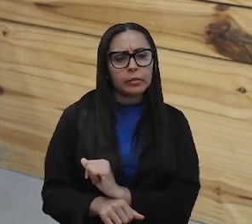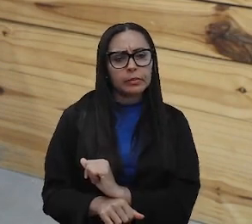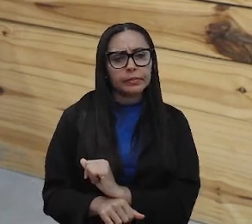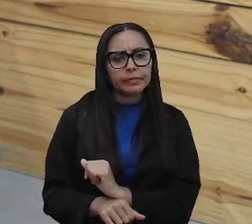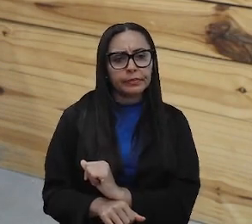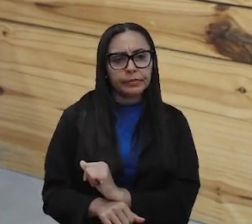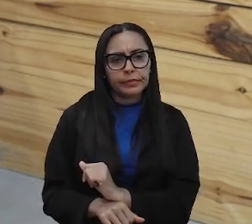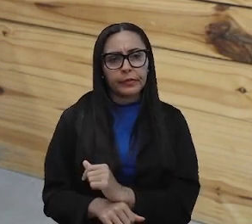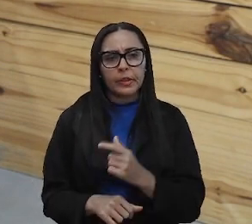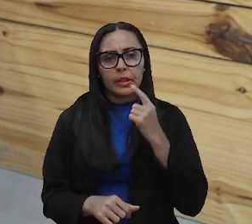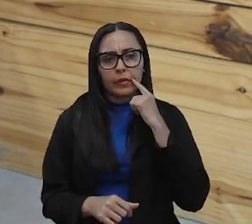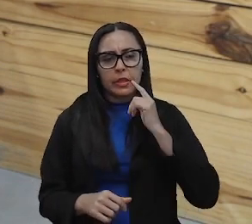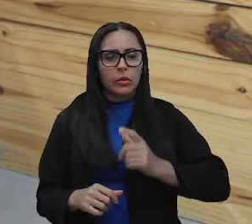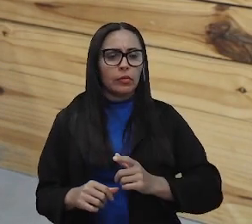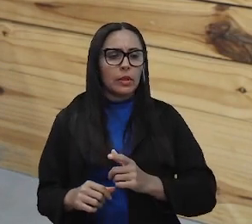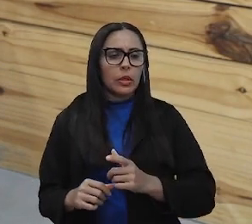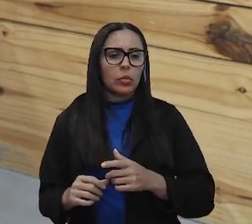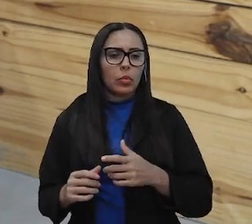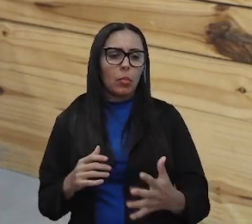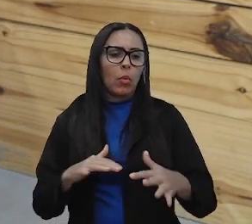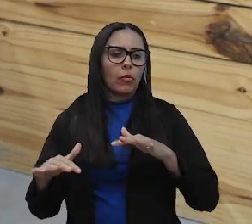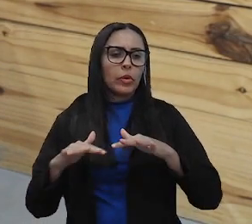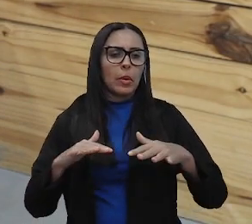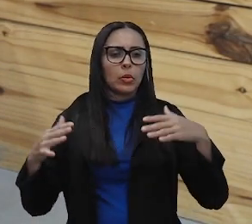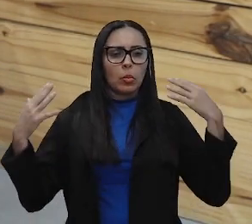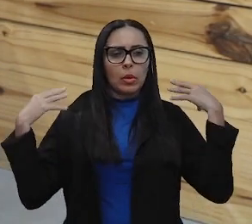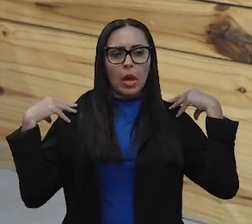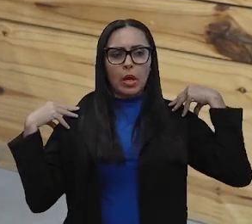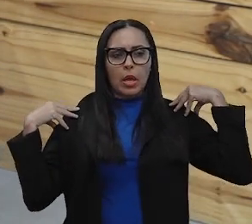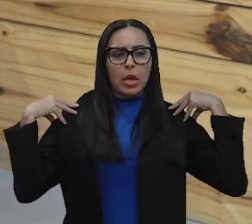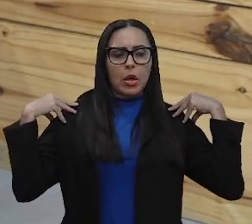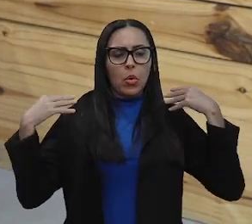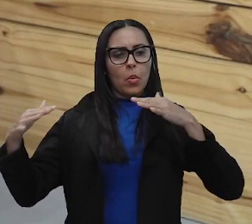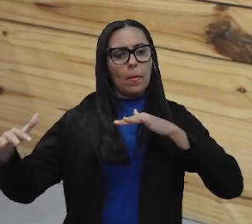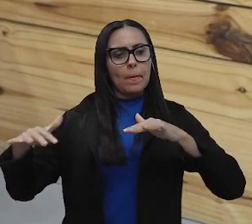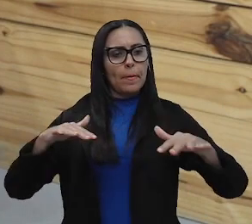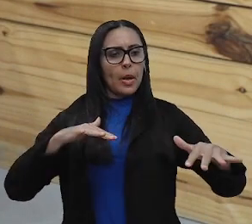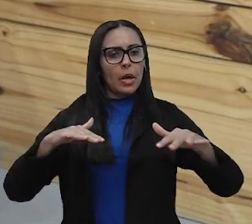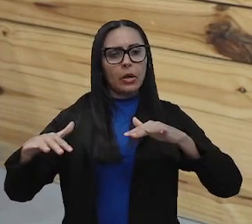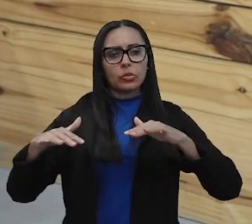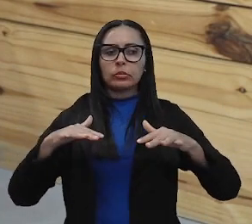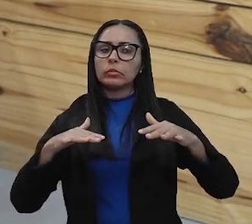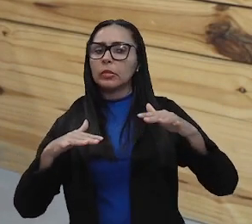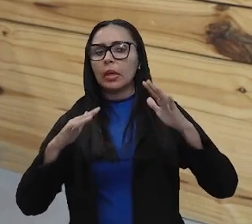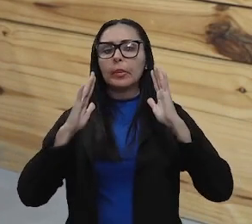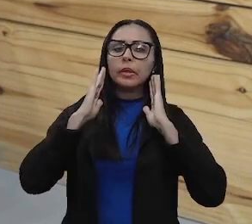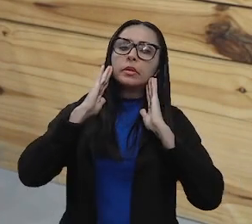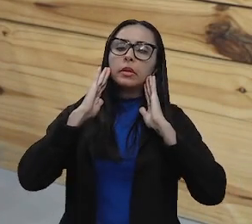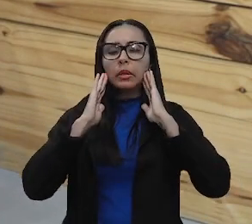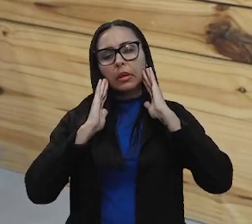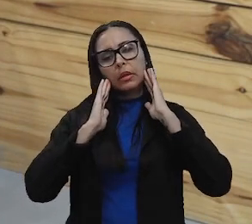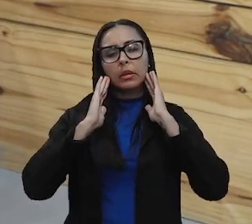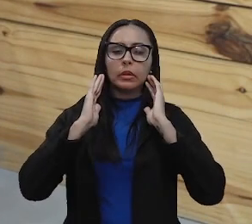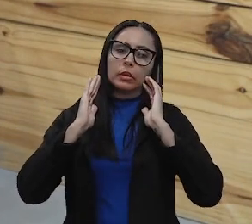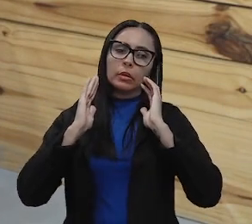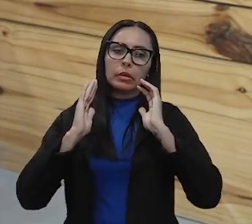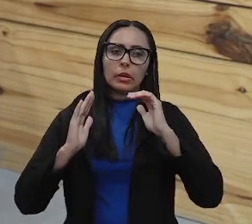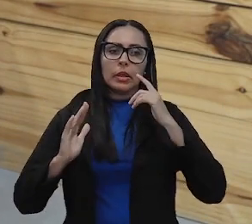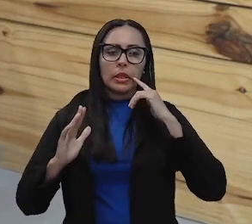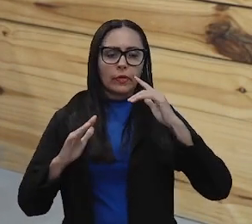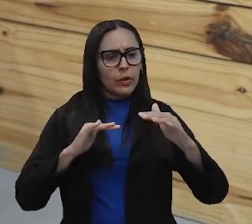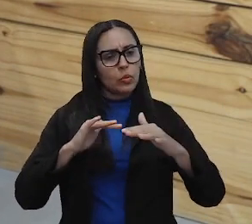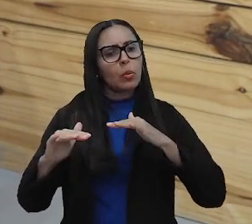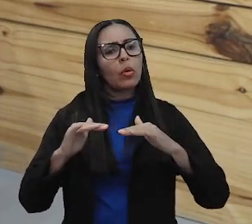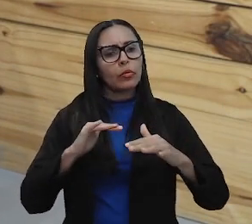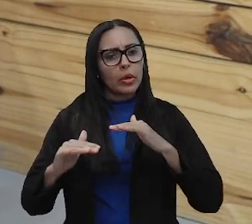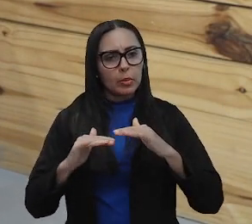ele está fazendo todo o agrupamento dos membros superiores, os braços dele, a cabeça dele. Então, ele faz aquele movimento